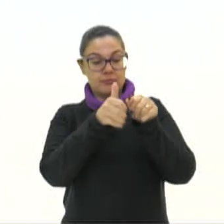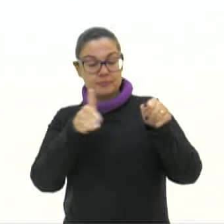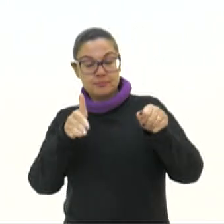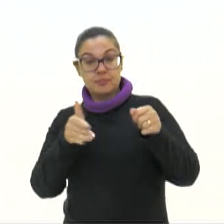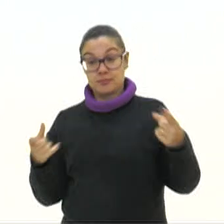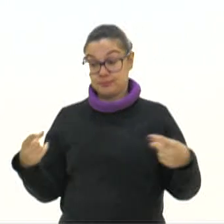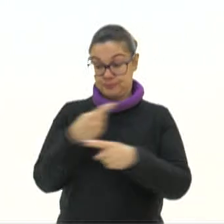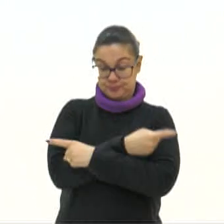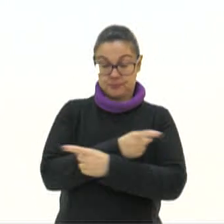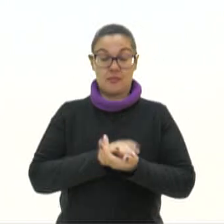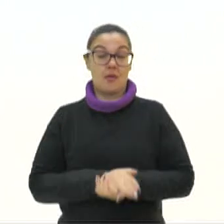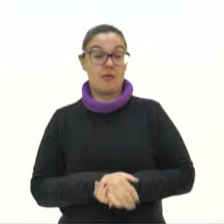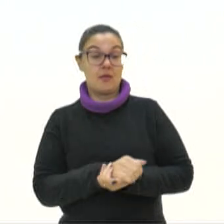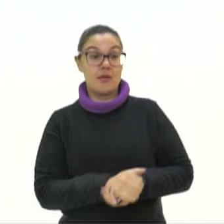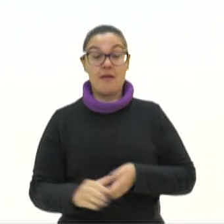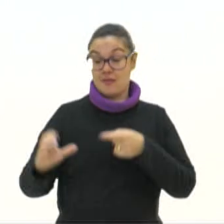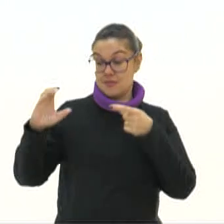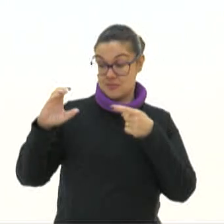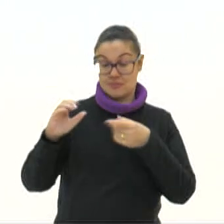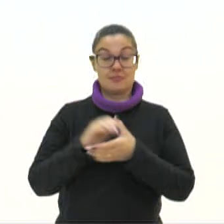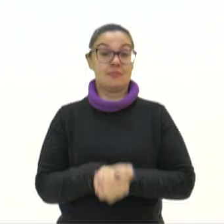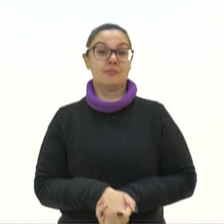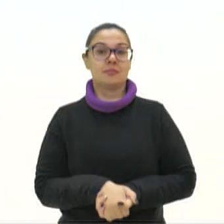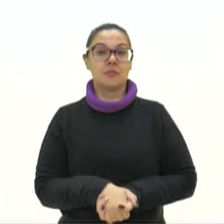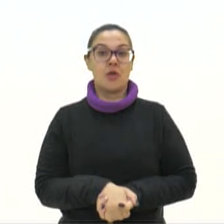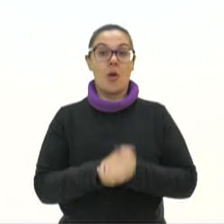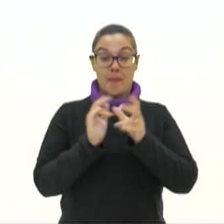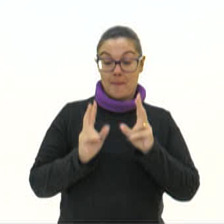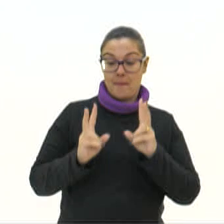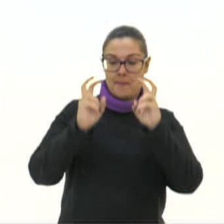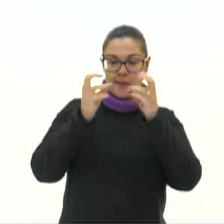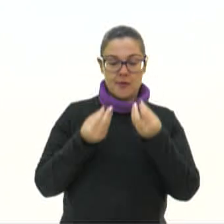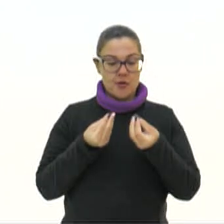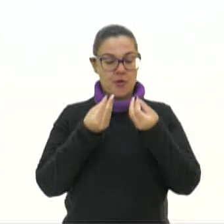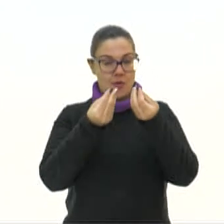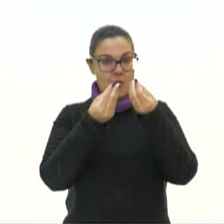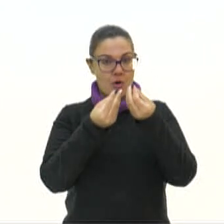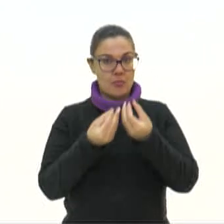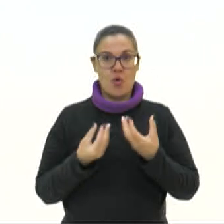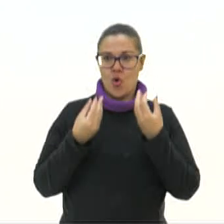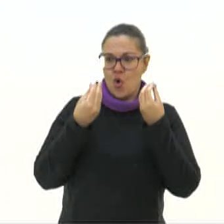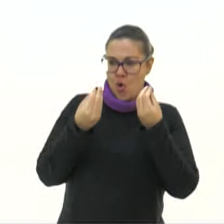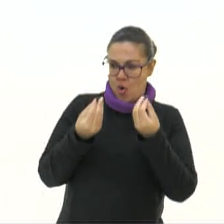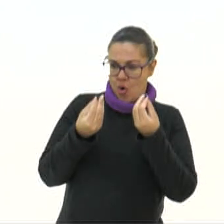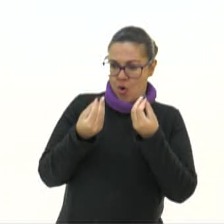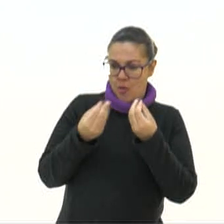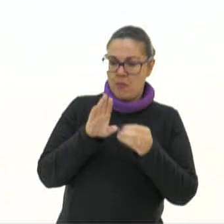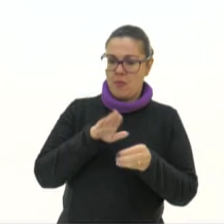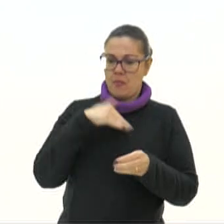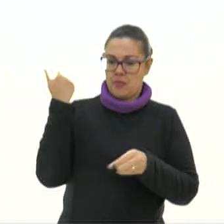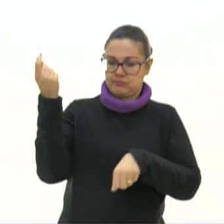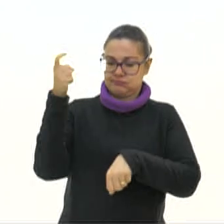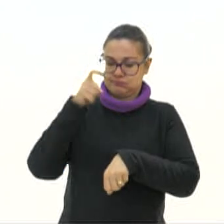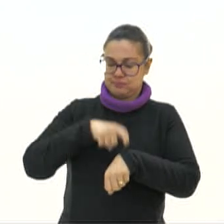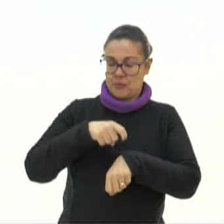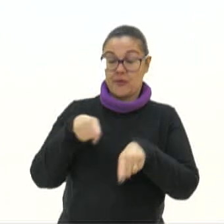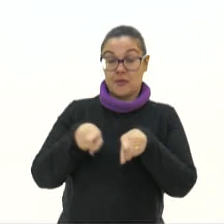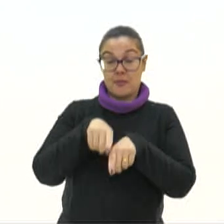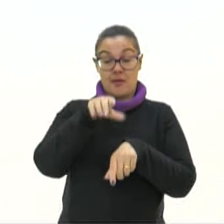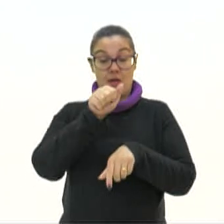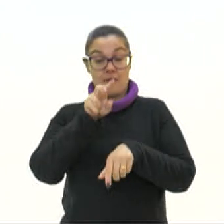de contraste. Alternativa C, o termo como, em como morte súbita e derrame, introduz